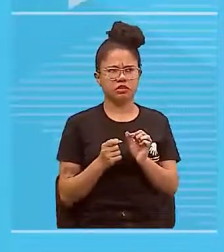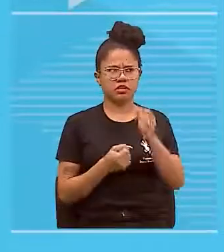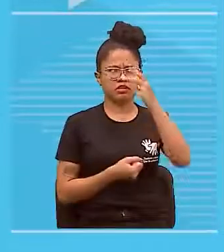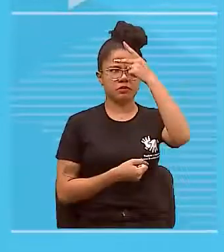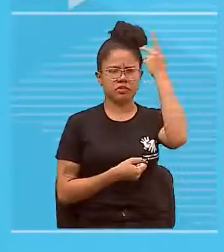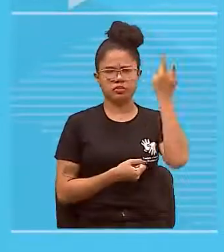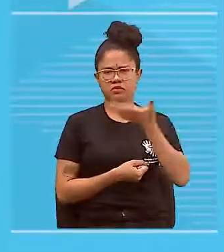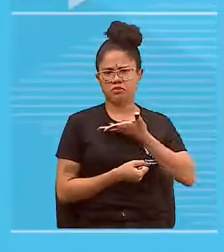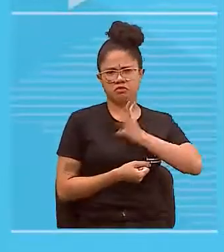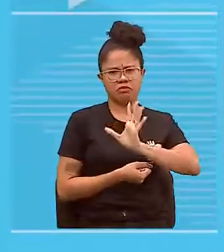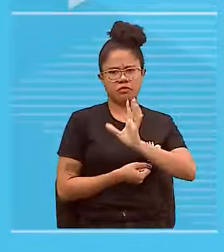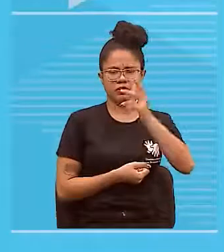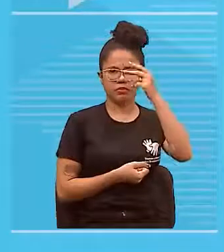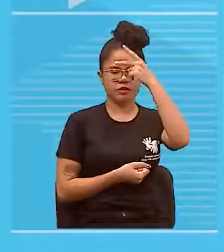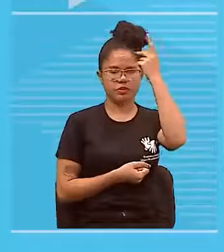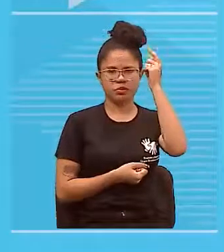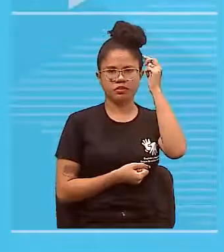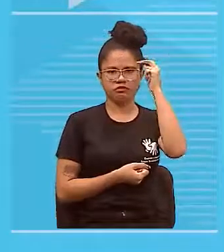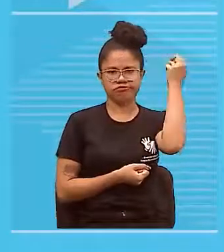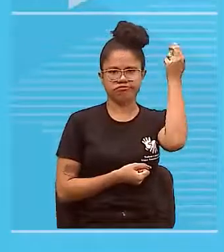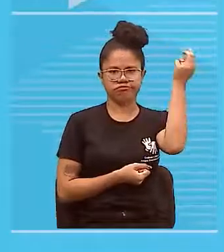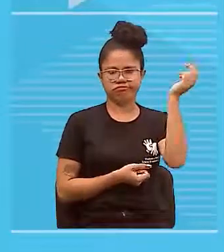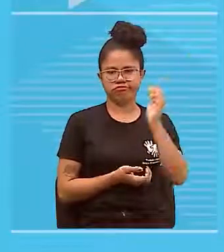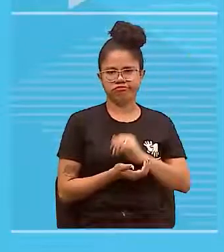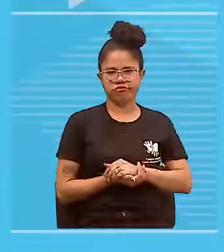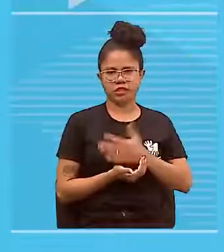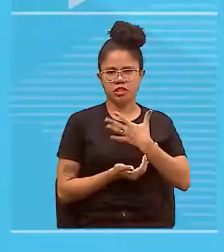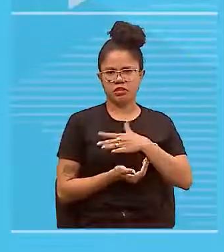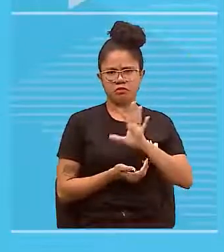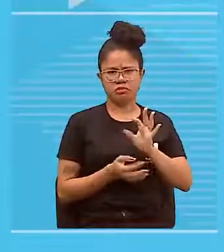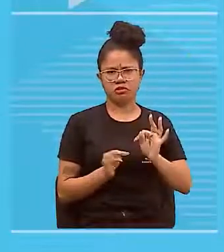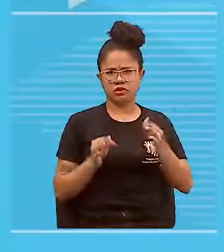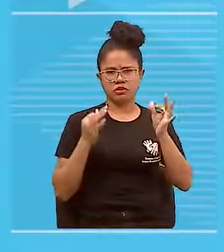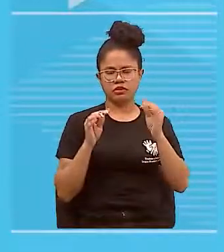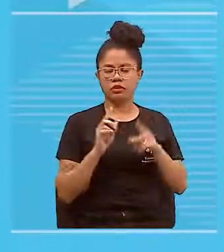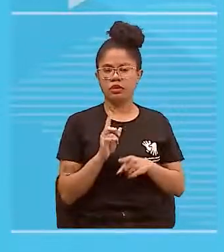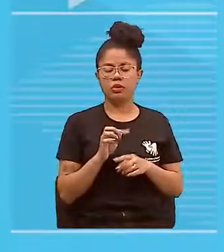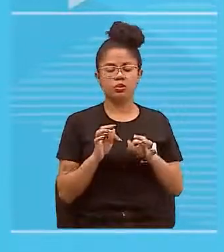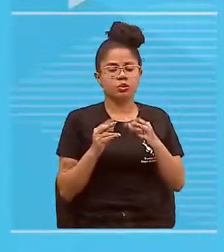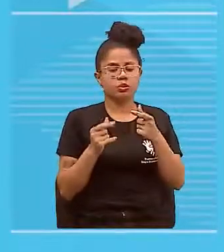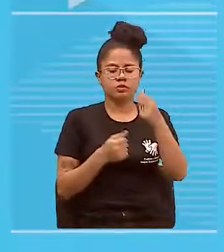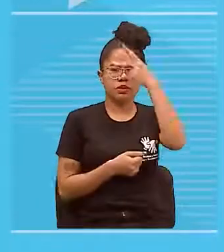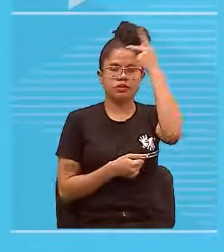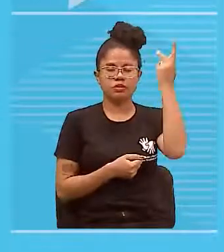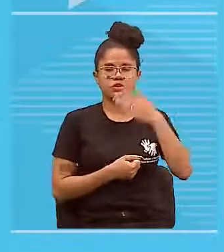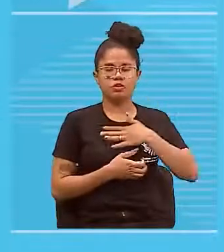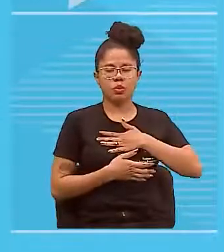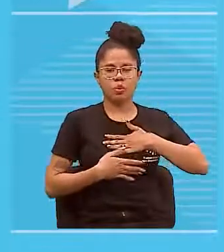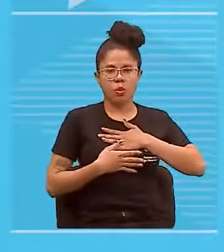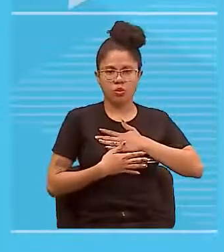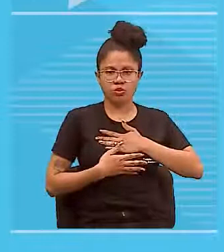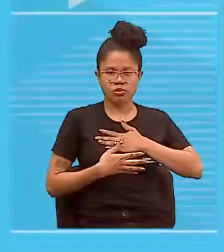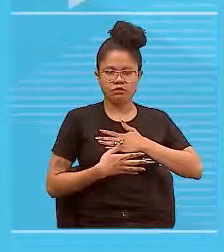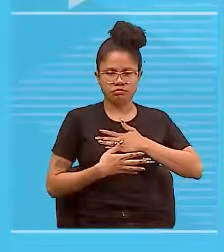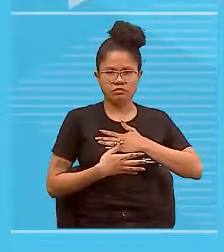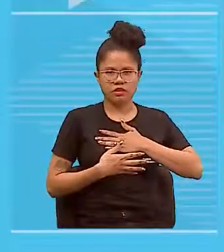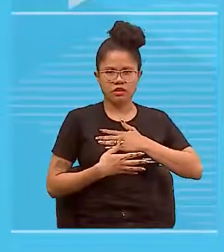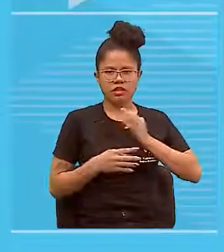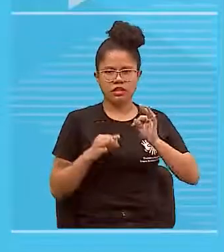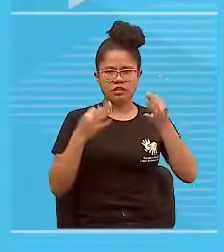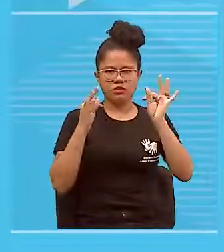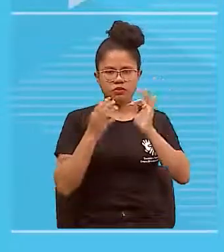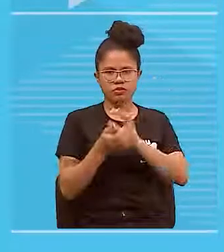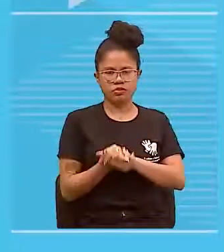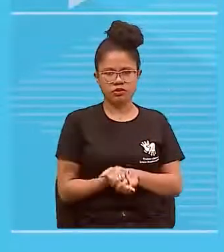inteligentes gostam e as que também não são inteligentes também gostam A questão não é gostar ou deixar de gostar